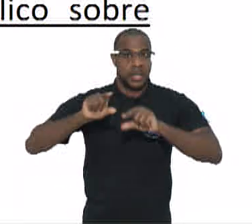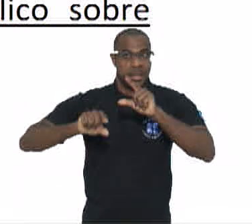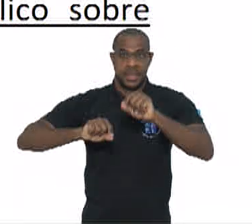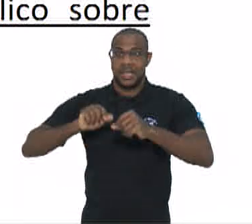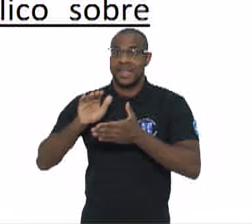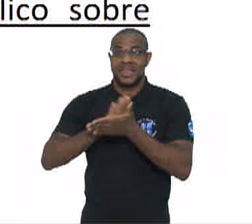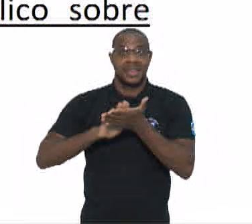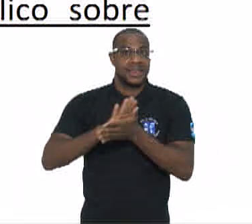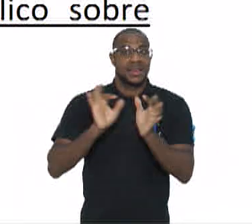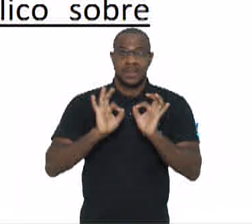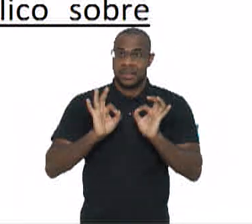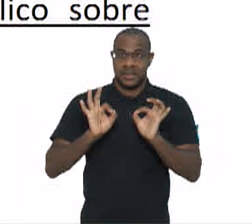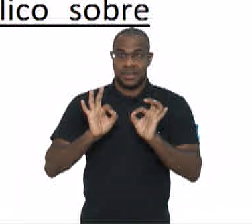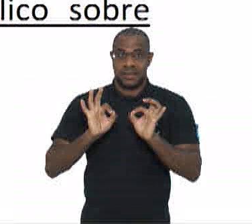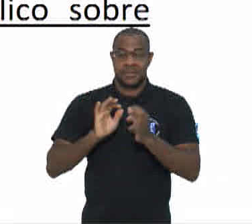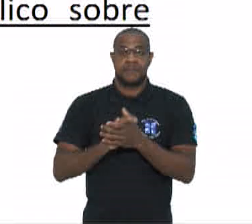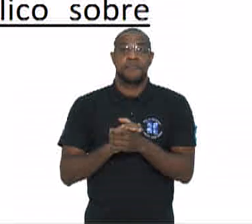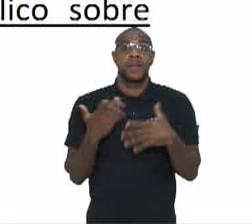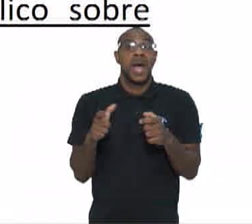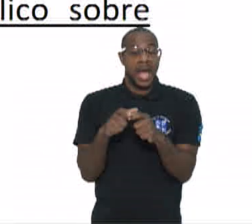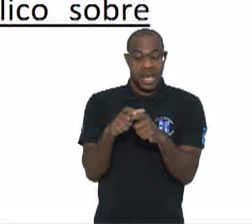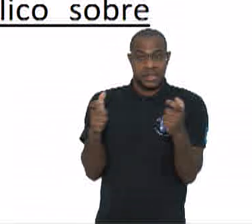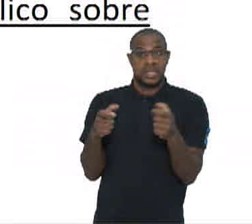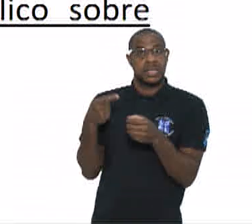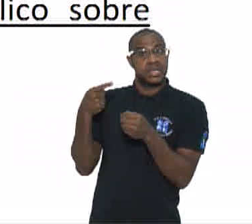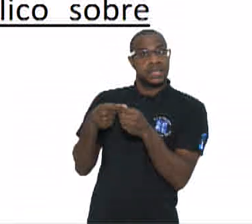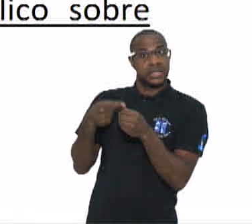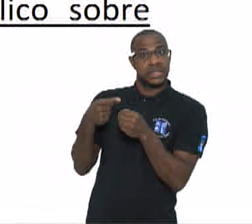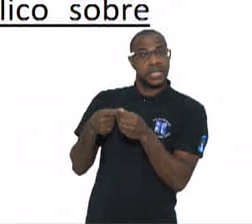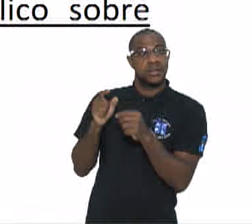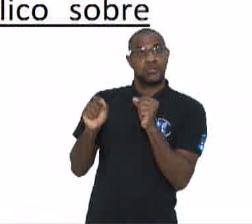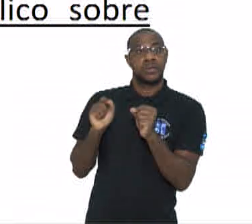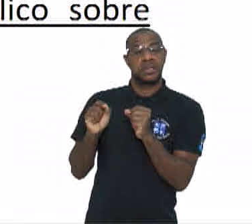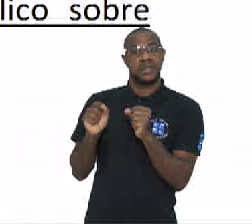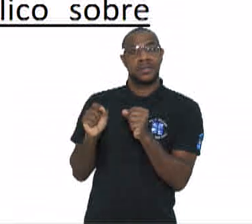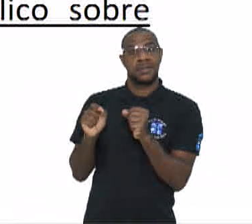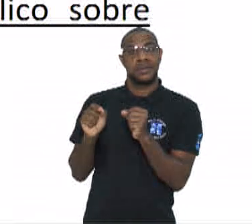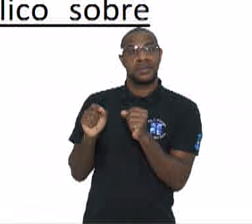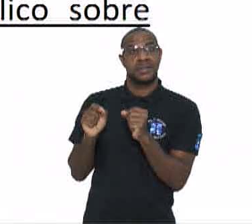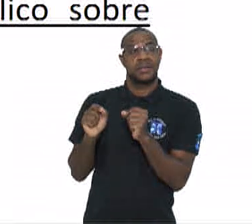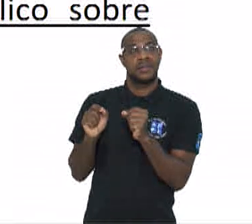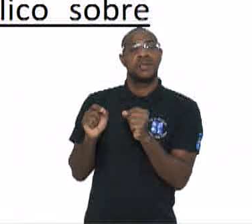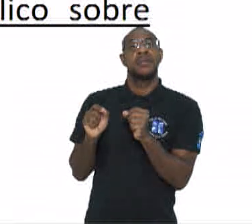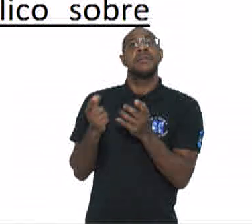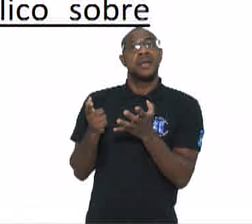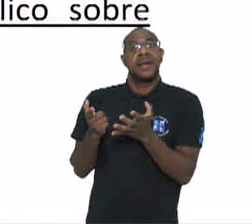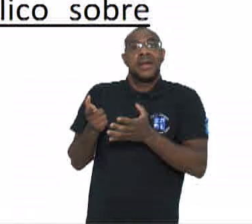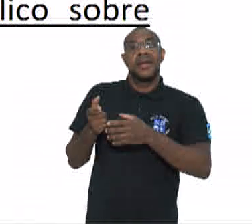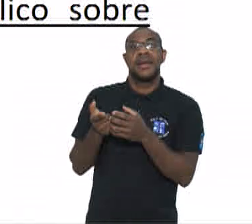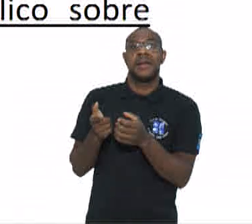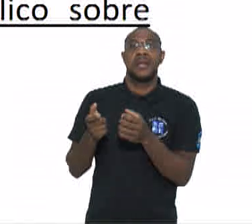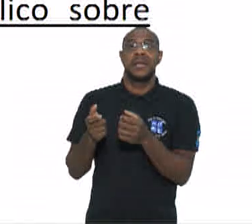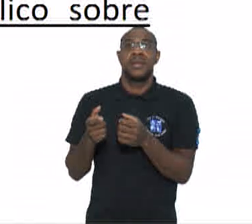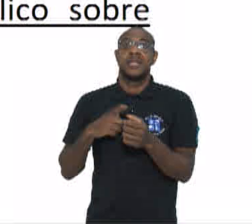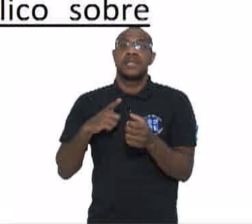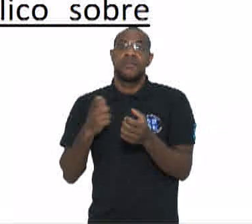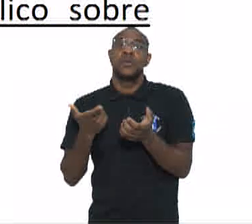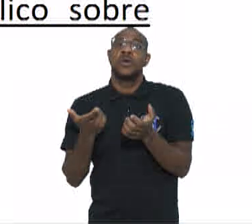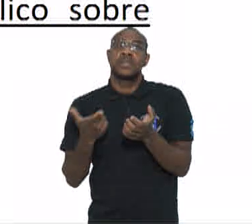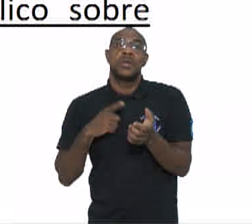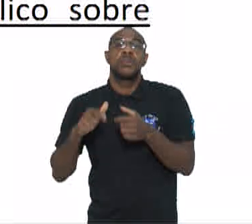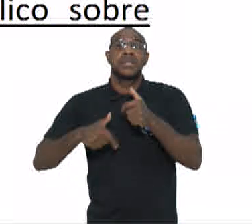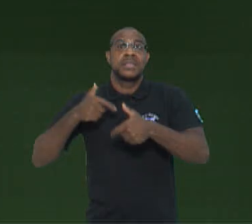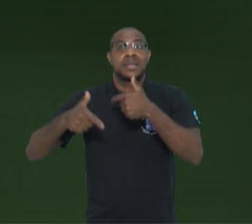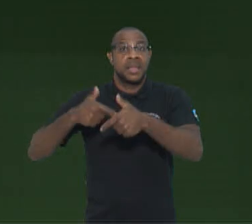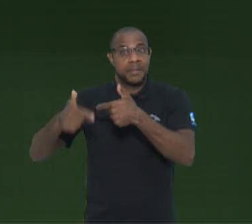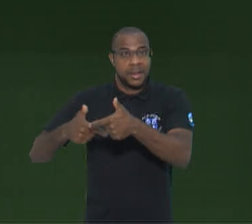esgoto. E as grandes cidades cederam serviços e depois voltaram atrás. O Brasil tem o